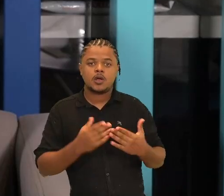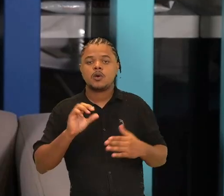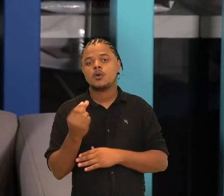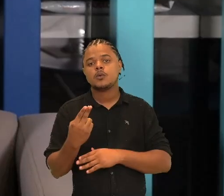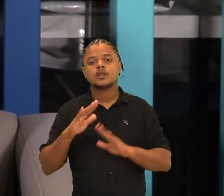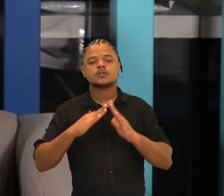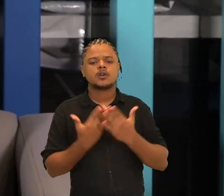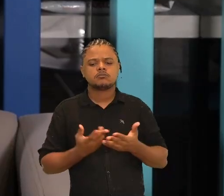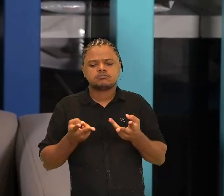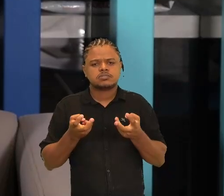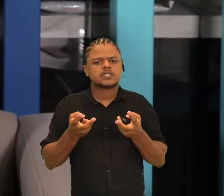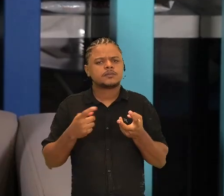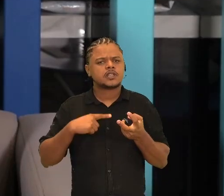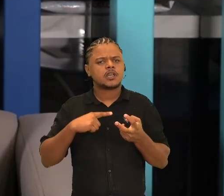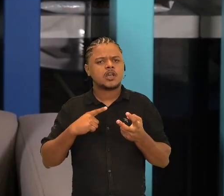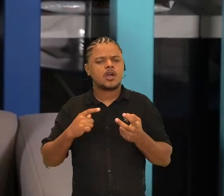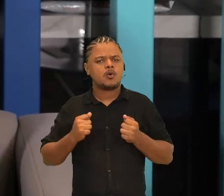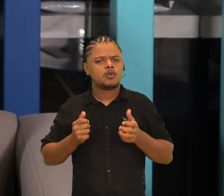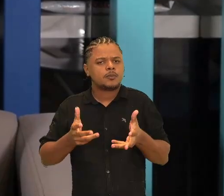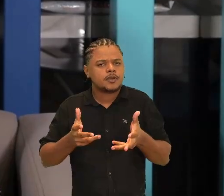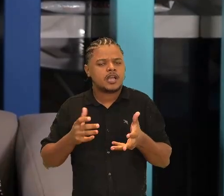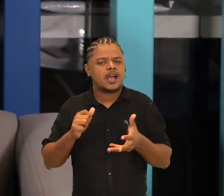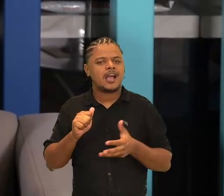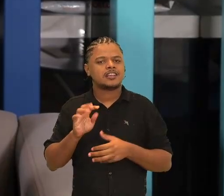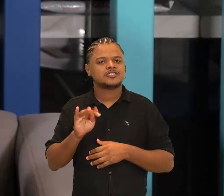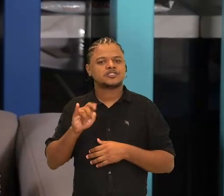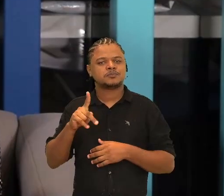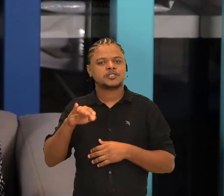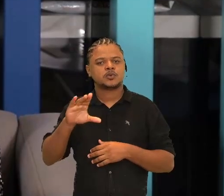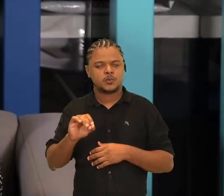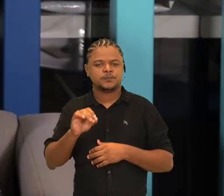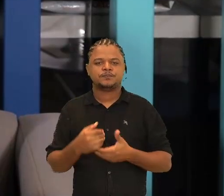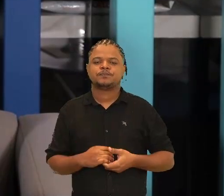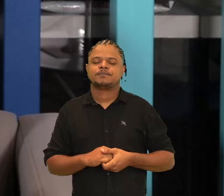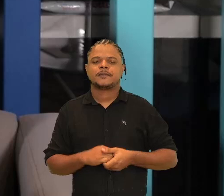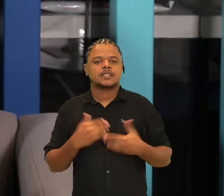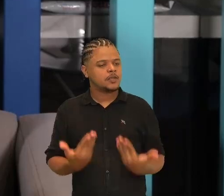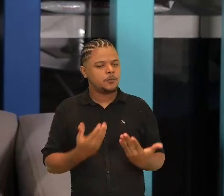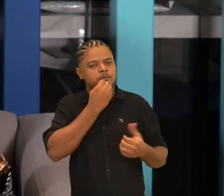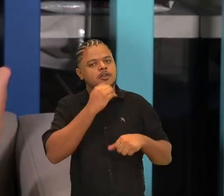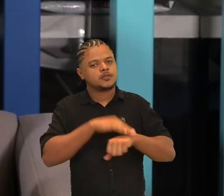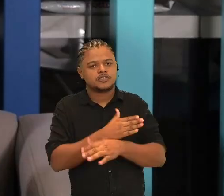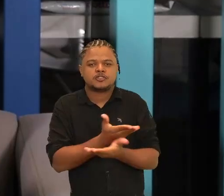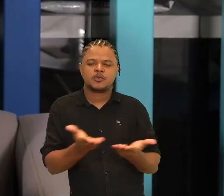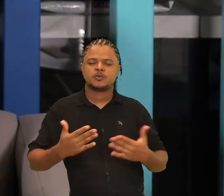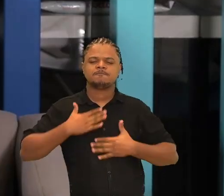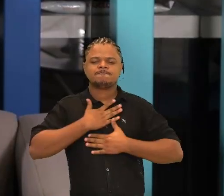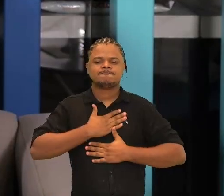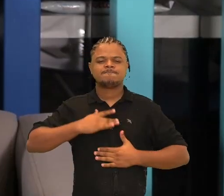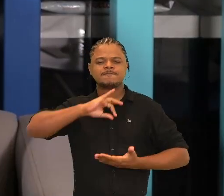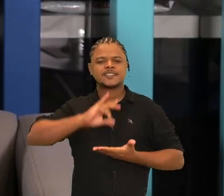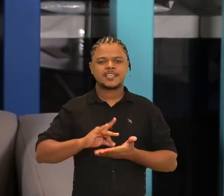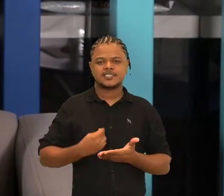que eles têm algum comportamento atípico? Bom, boa noite a todos. É um enorme prazer estar